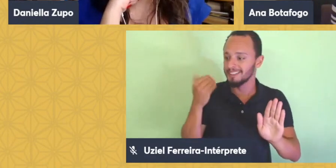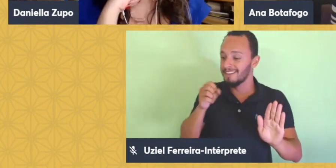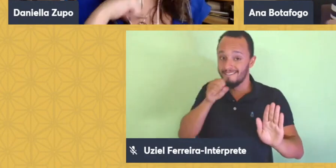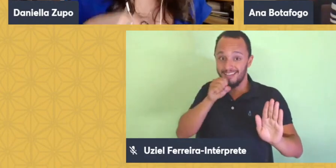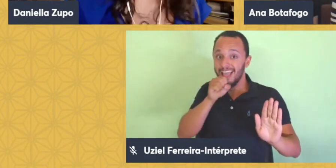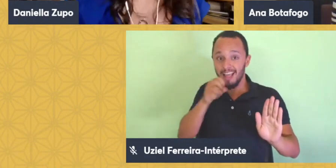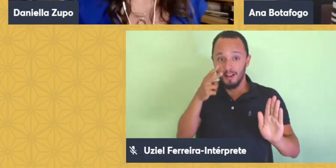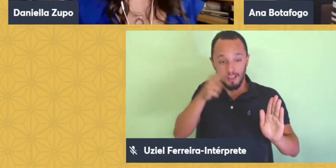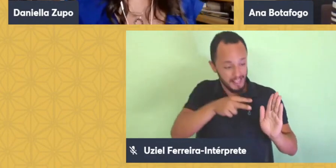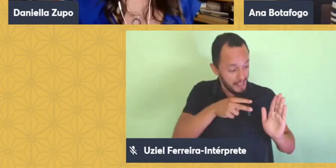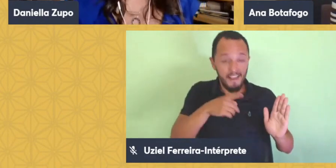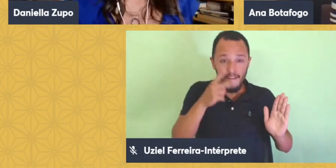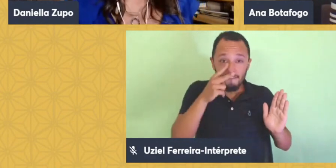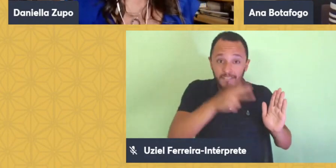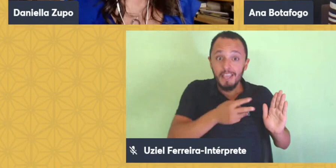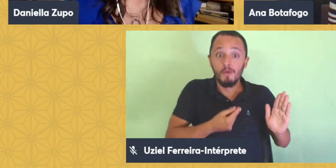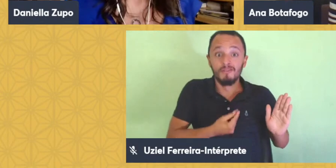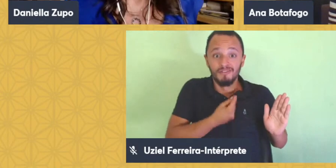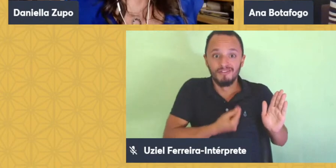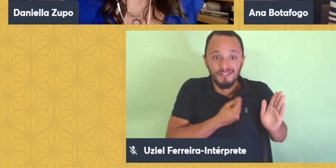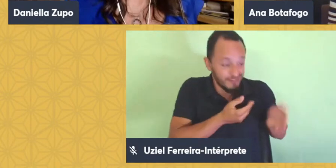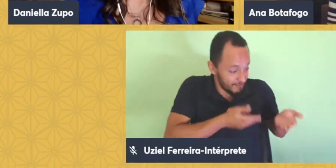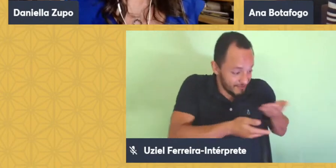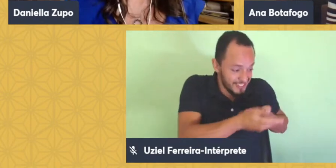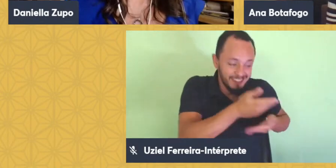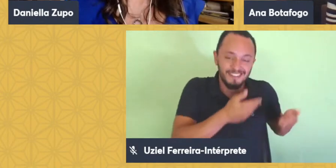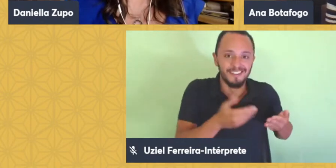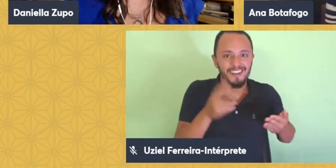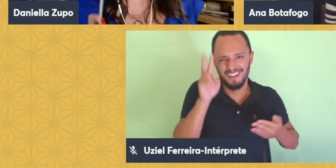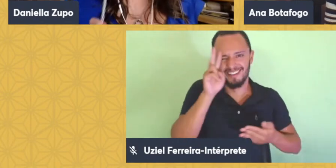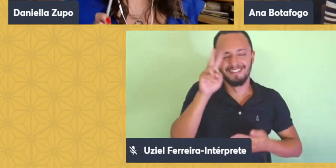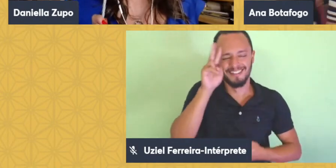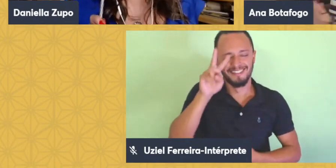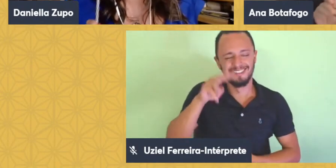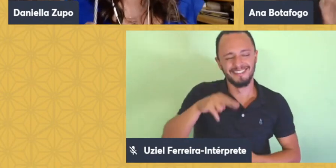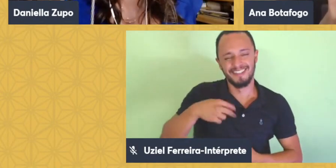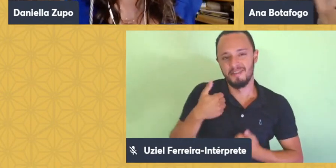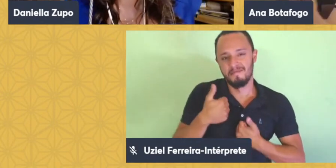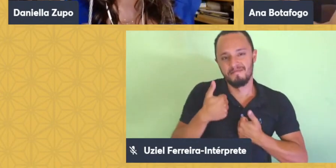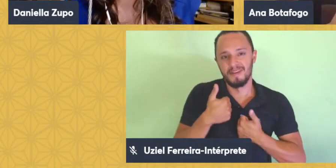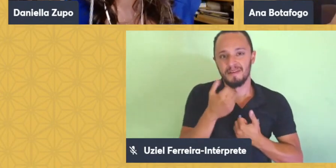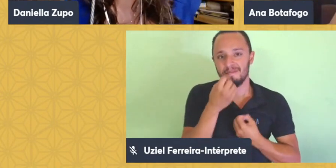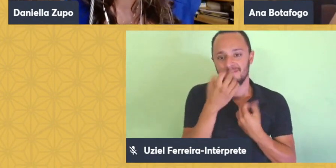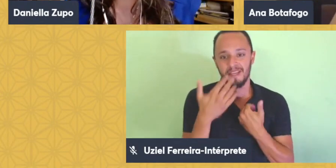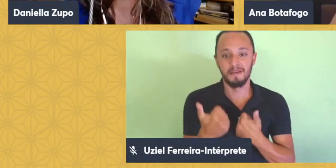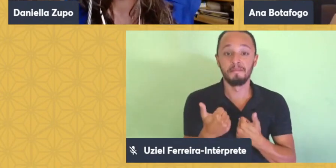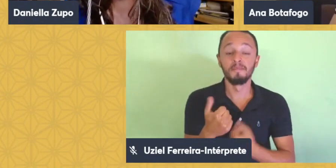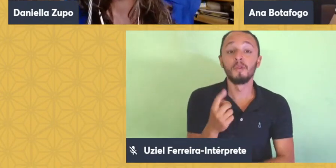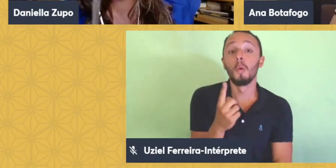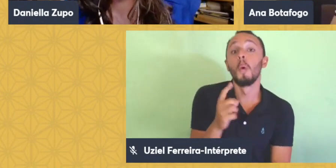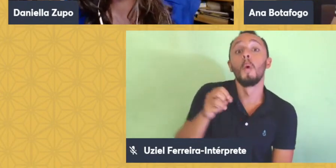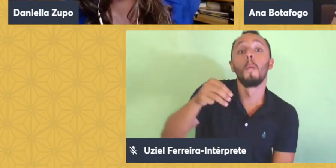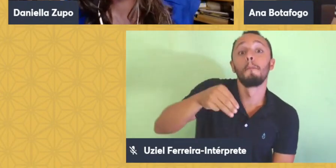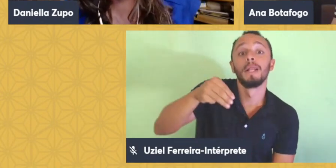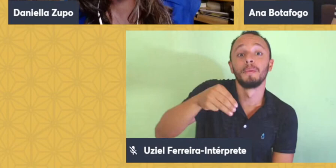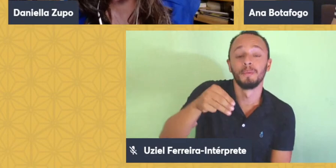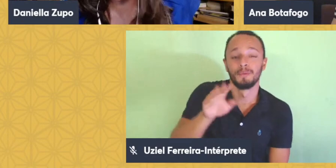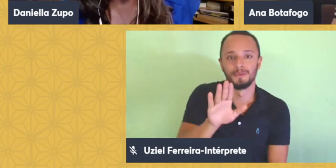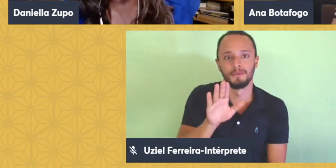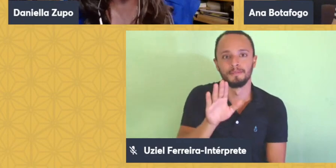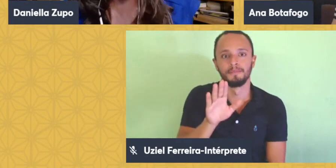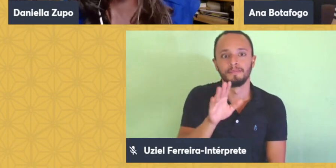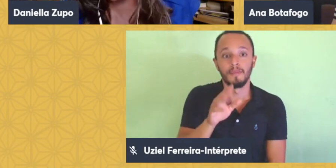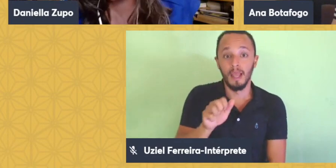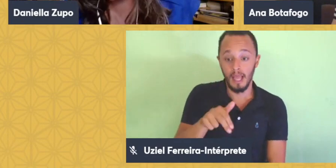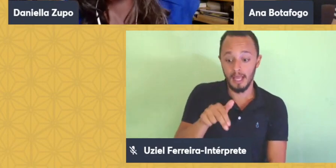poder também relembrar disso muito bem e o Daniela eu queria em um minuto rapidinho uma pergunta da Ana Vilela para